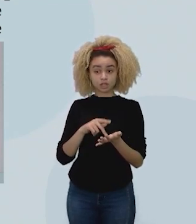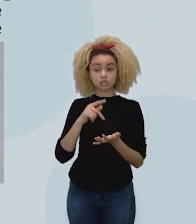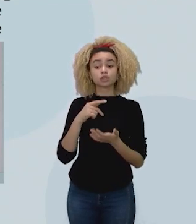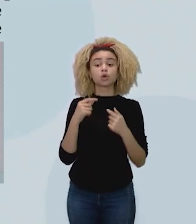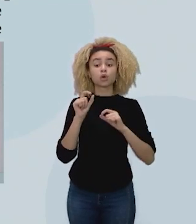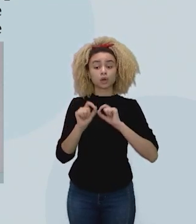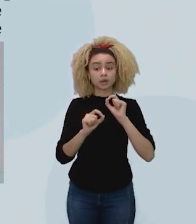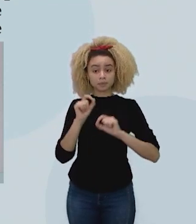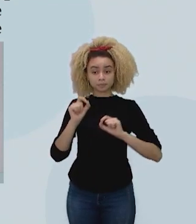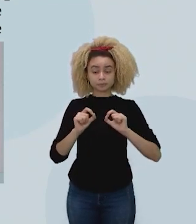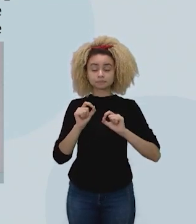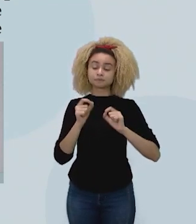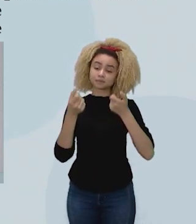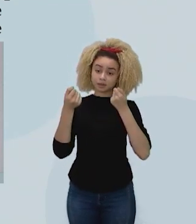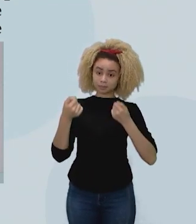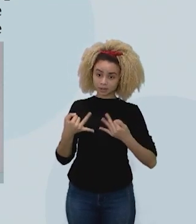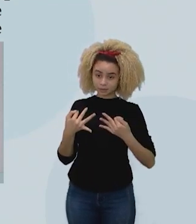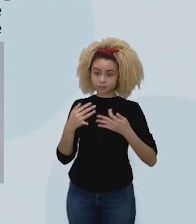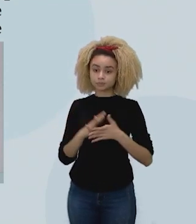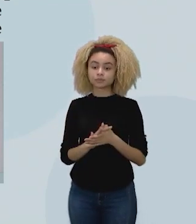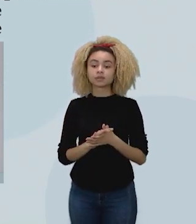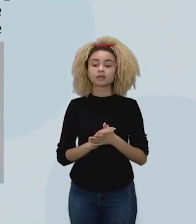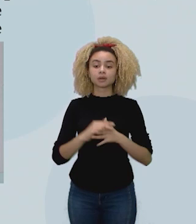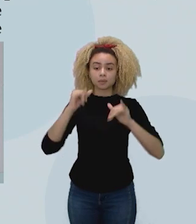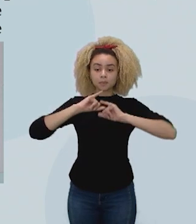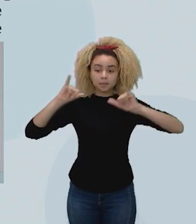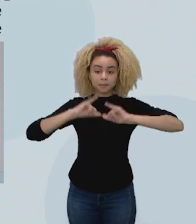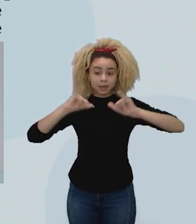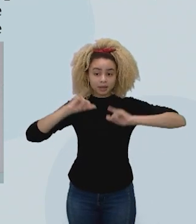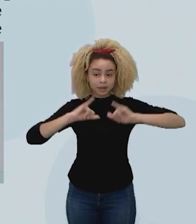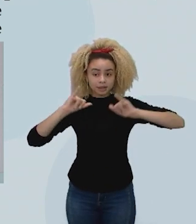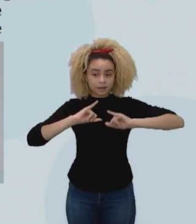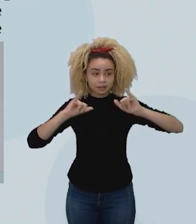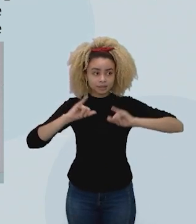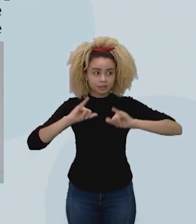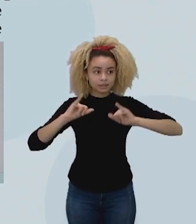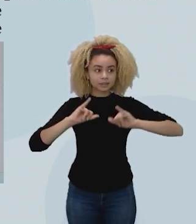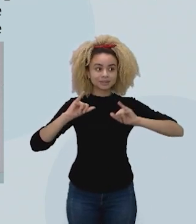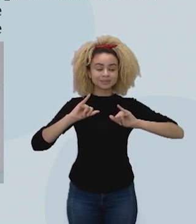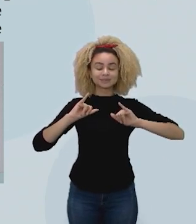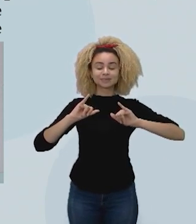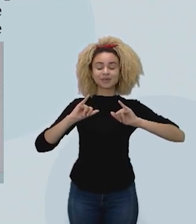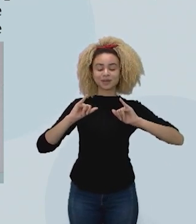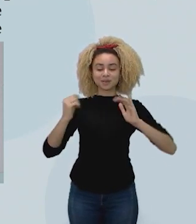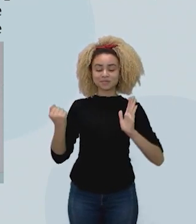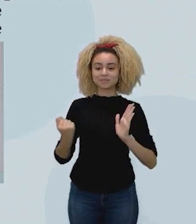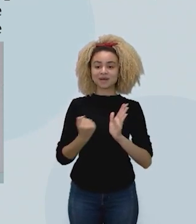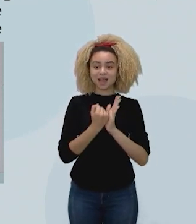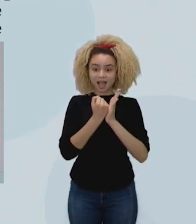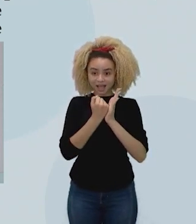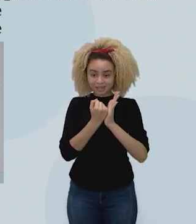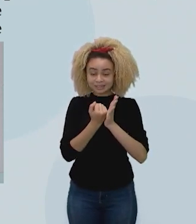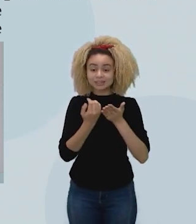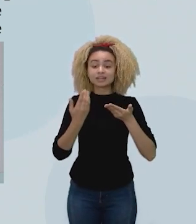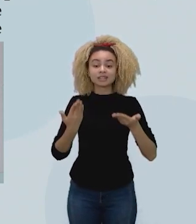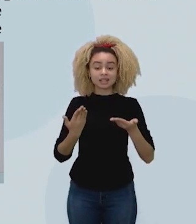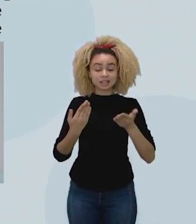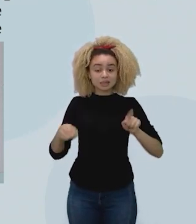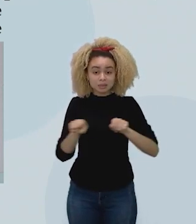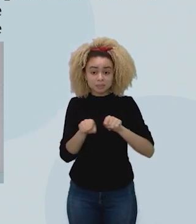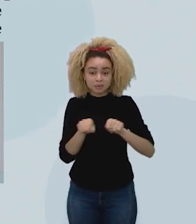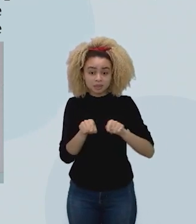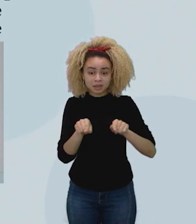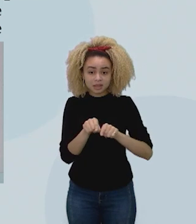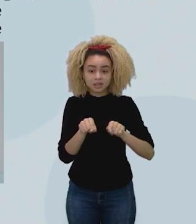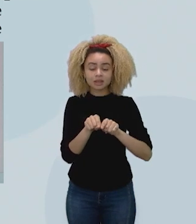pega justamente essa questão, né, da propaganda, né, como um elemento marcante na sua obra, tá? E ele